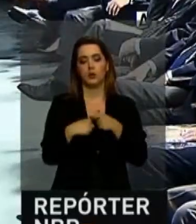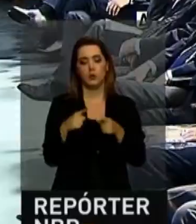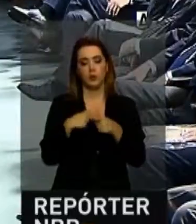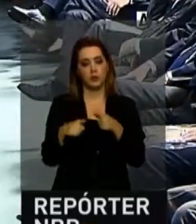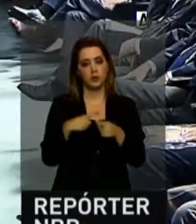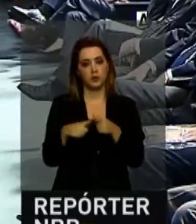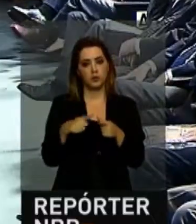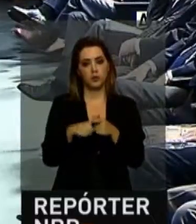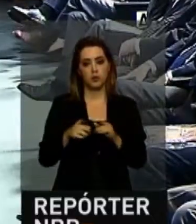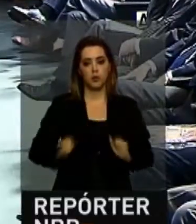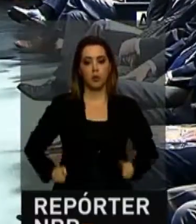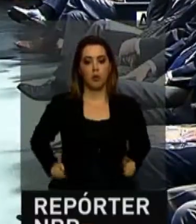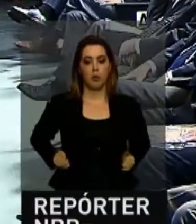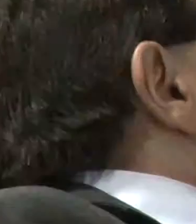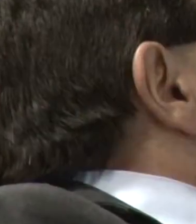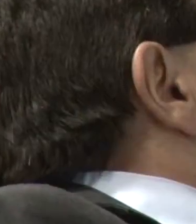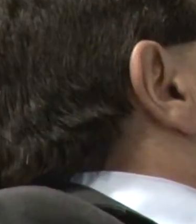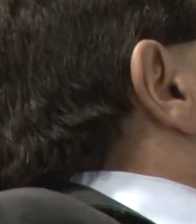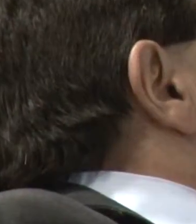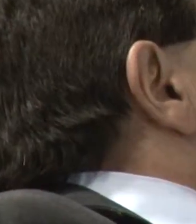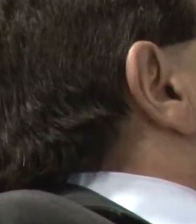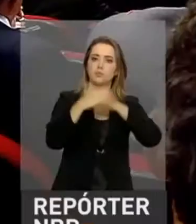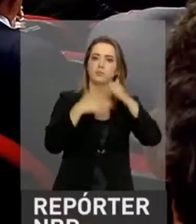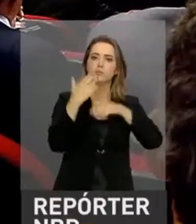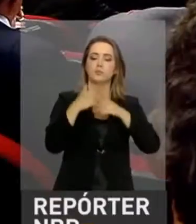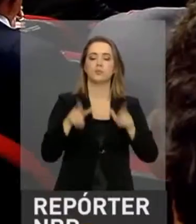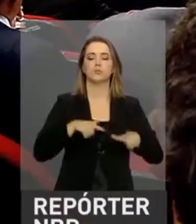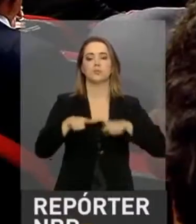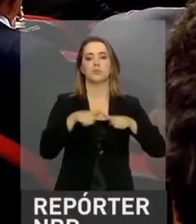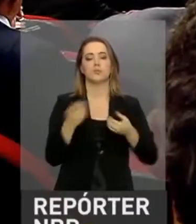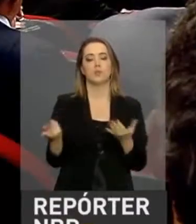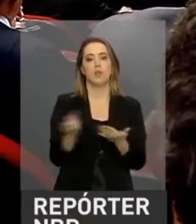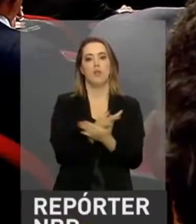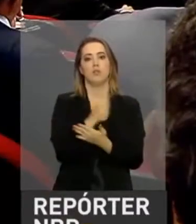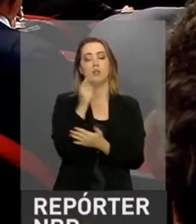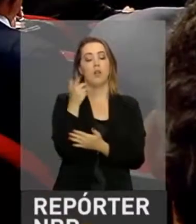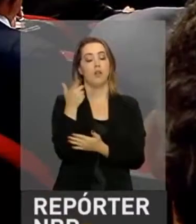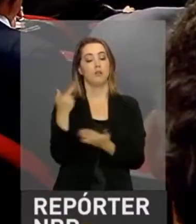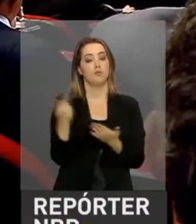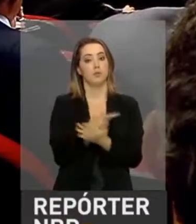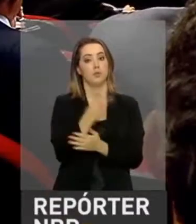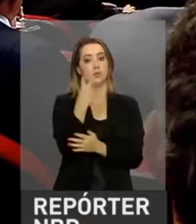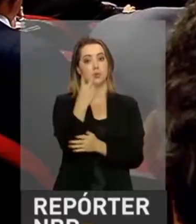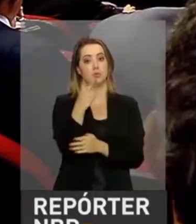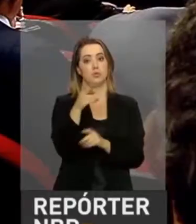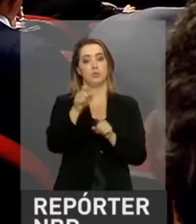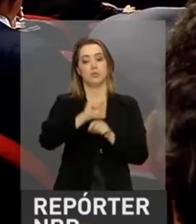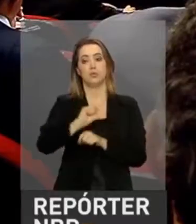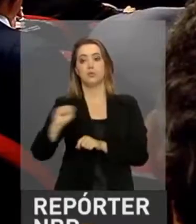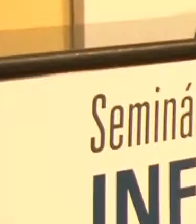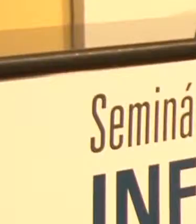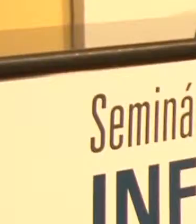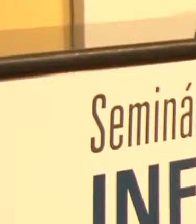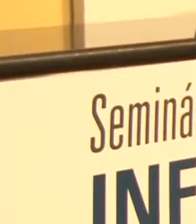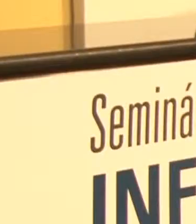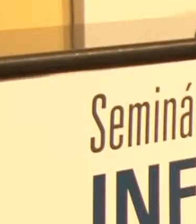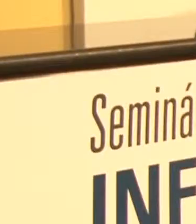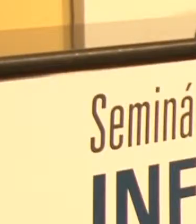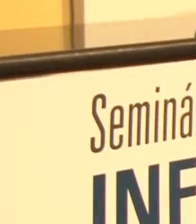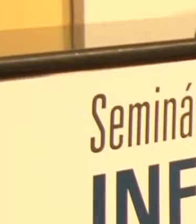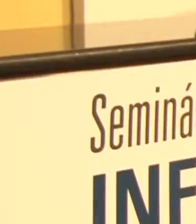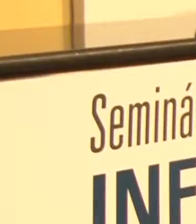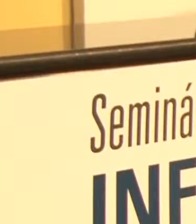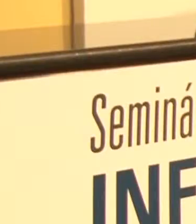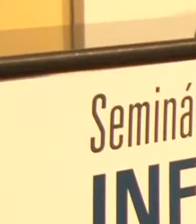Confederação Nacional da Indústria nesta terça. Segundo Wellington, hoje o país sofre com mais de 20 mil obras inacabadas. O problema do